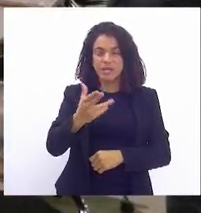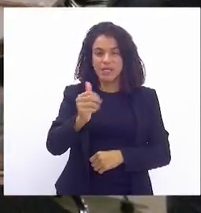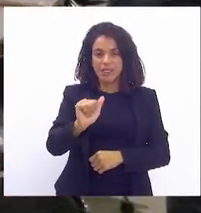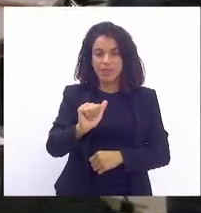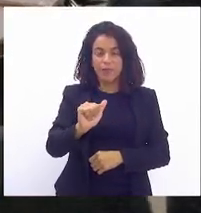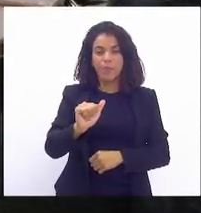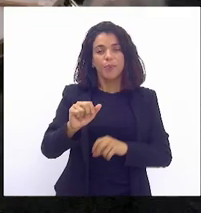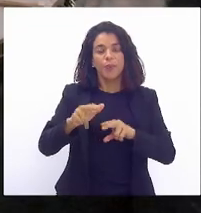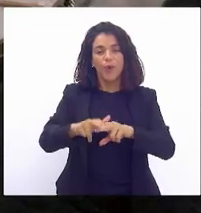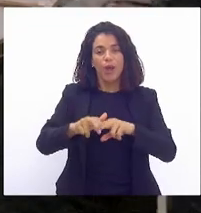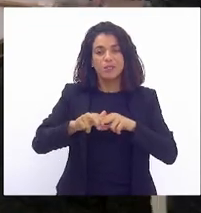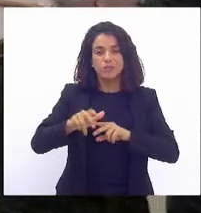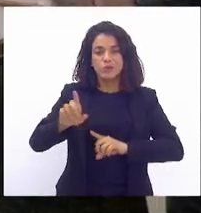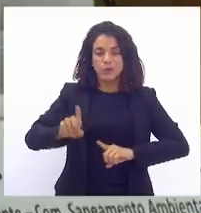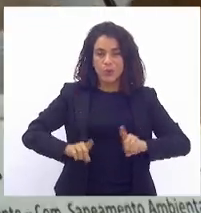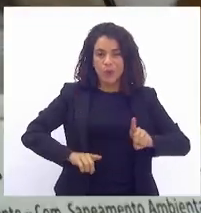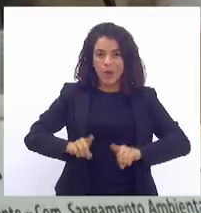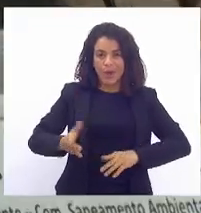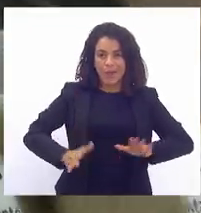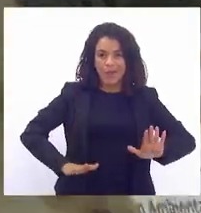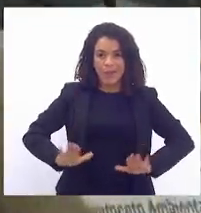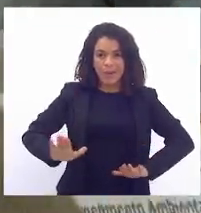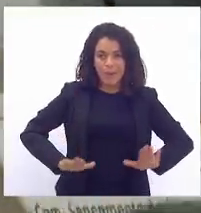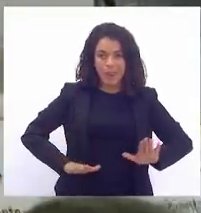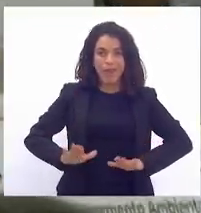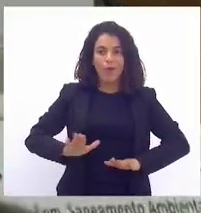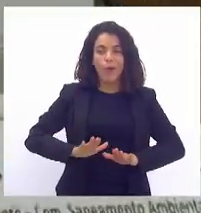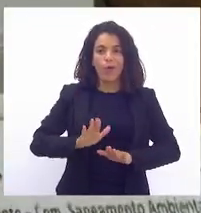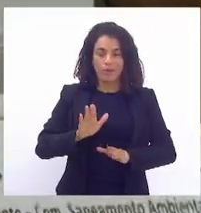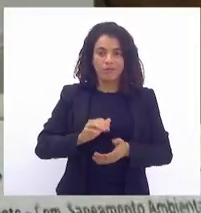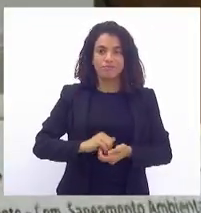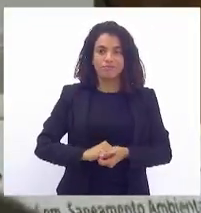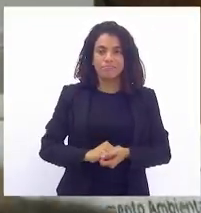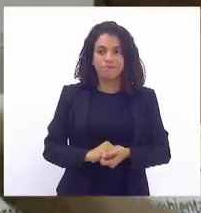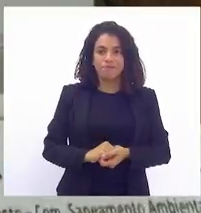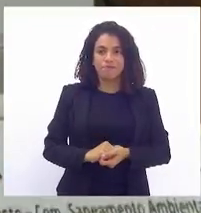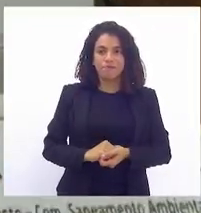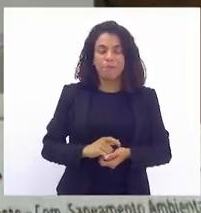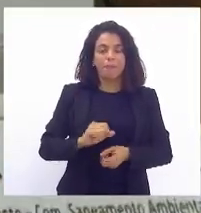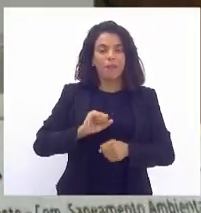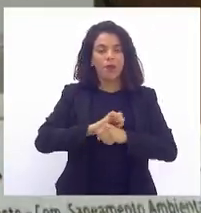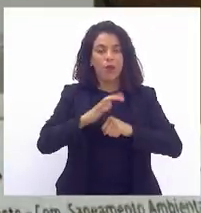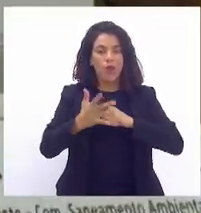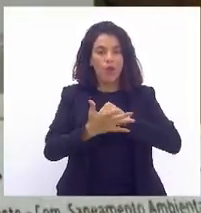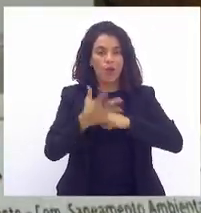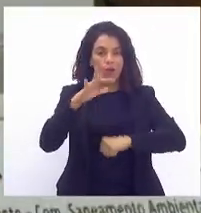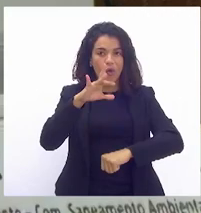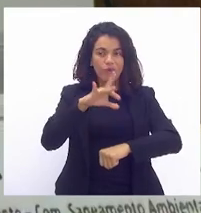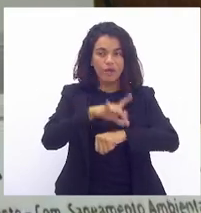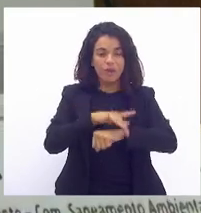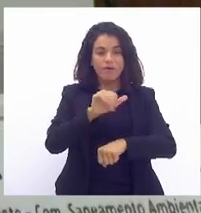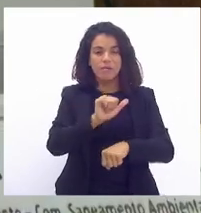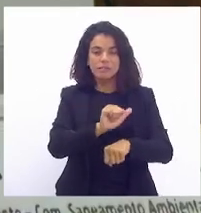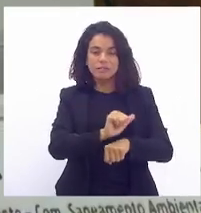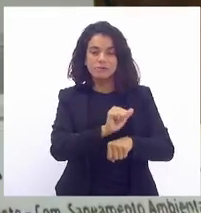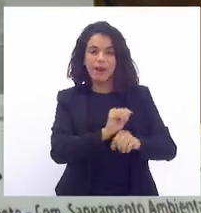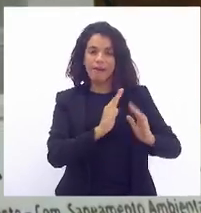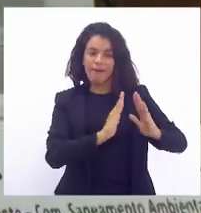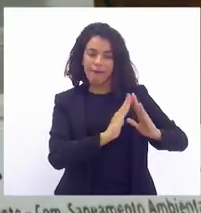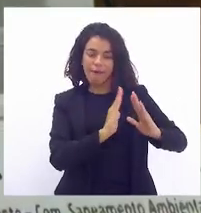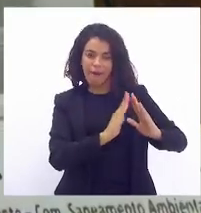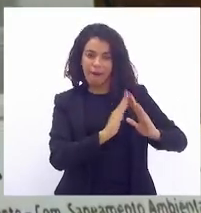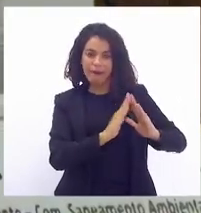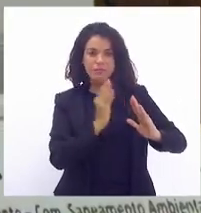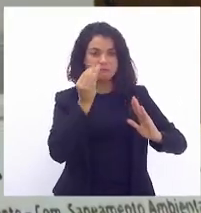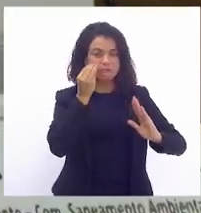empregada testou Covid e ela vai esperar alguns dias para poder realizar